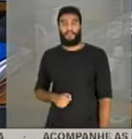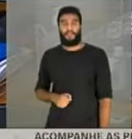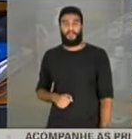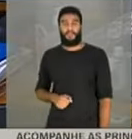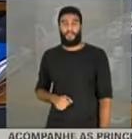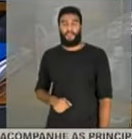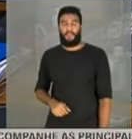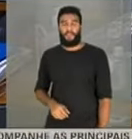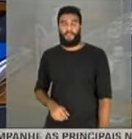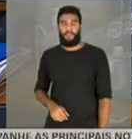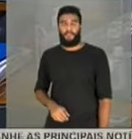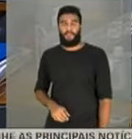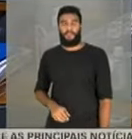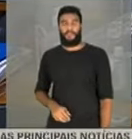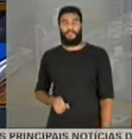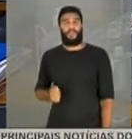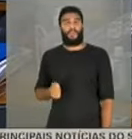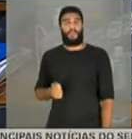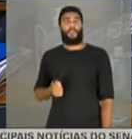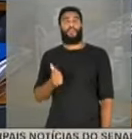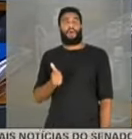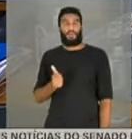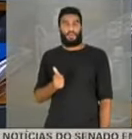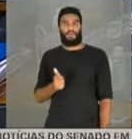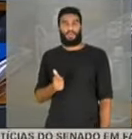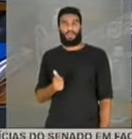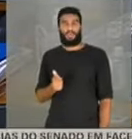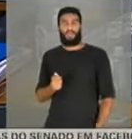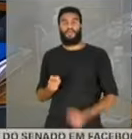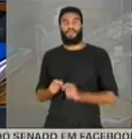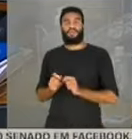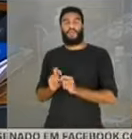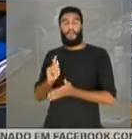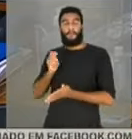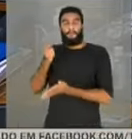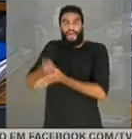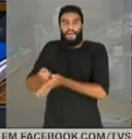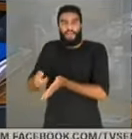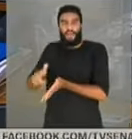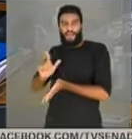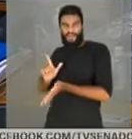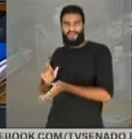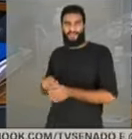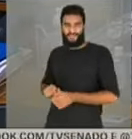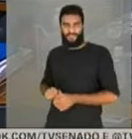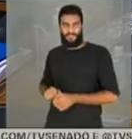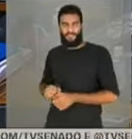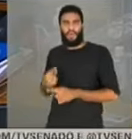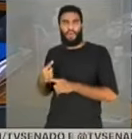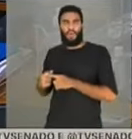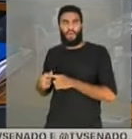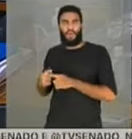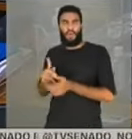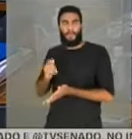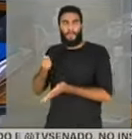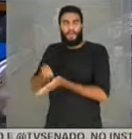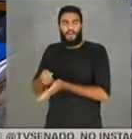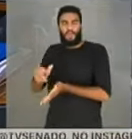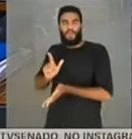pouco não é concretizado um pagamento antecipado. E por que esse pagamento antecipado